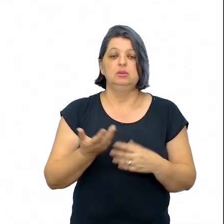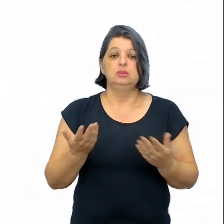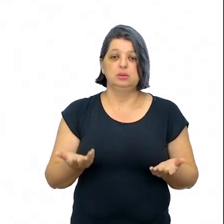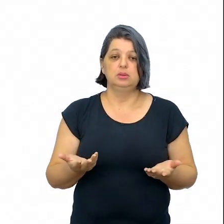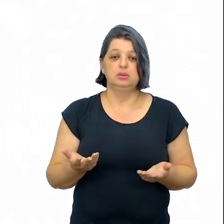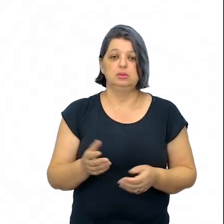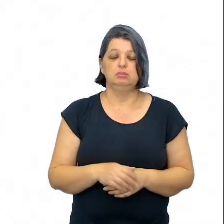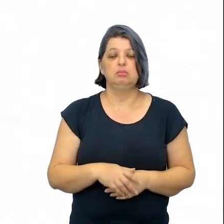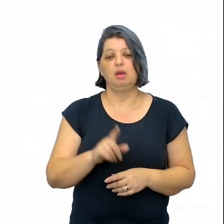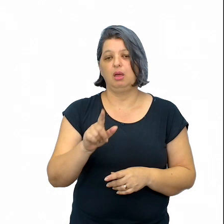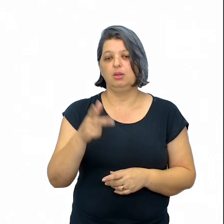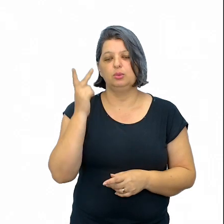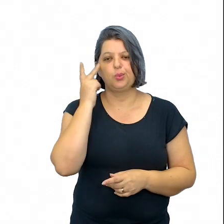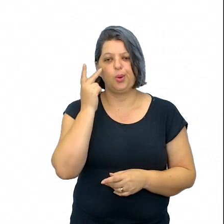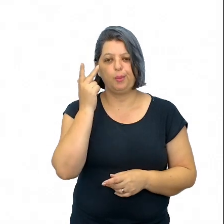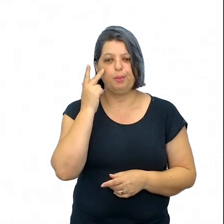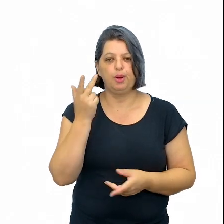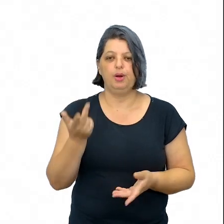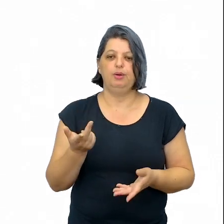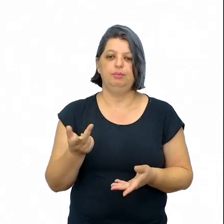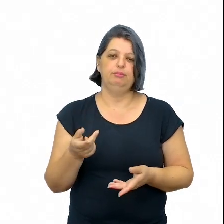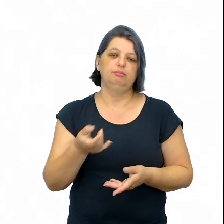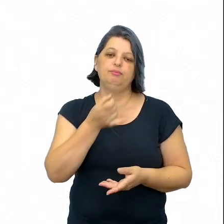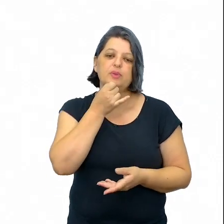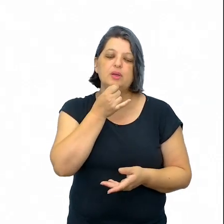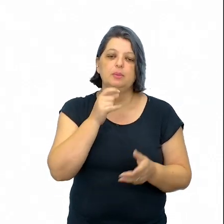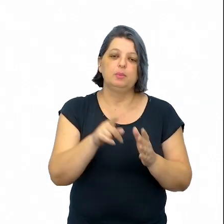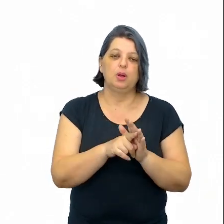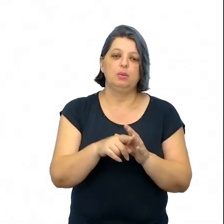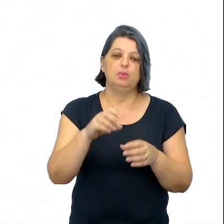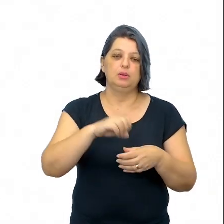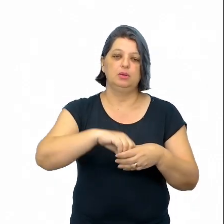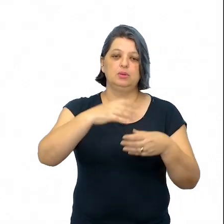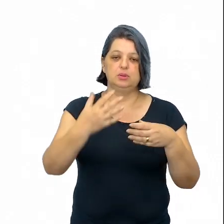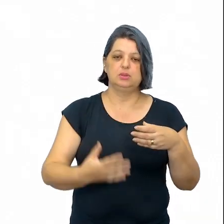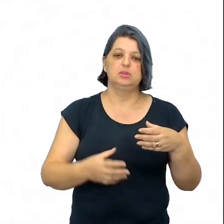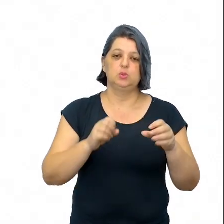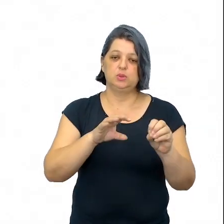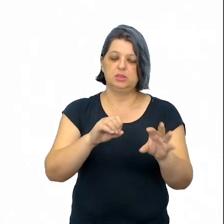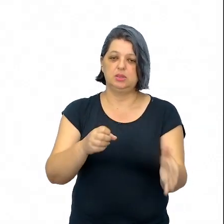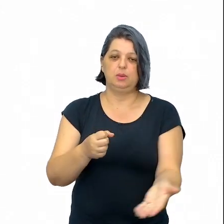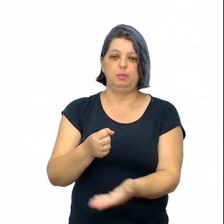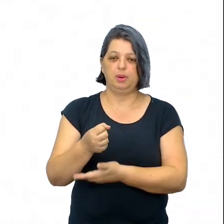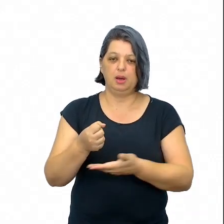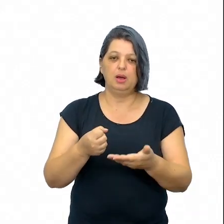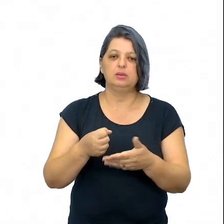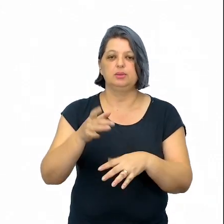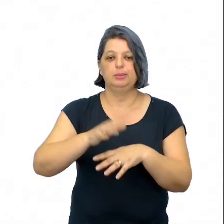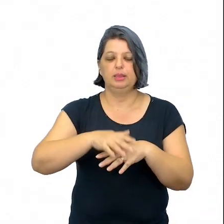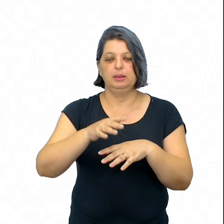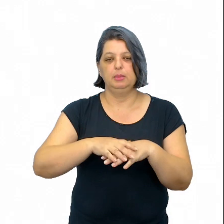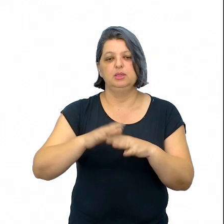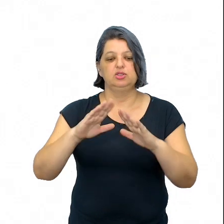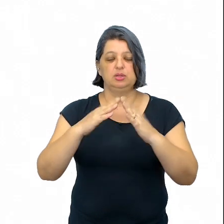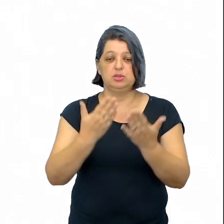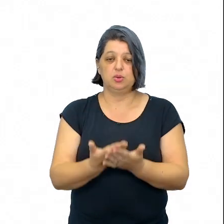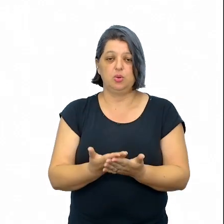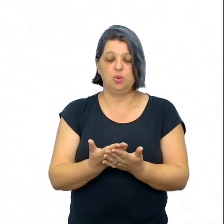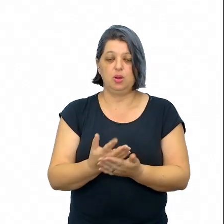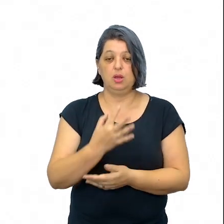o conteúdo comum, se refere ao conhecimento do conteúdo matemático do ensino básico, da matemática escolar, ou seja,